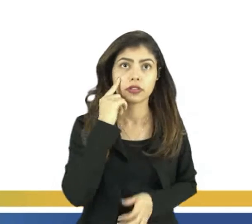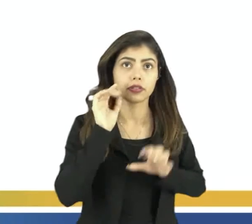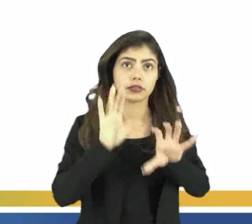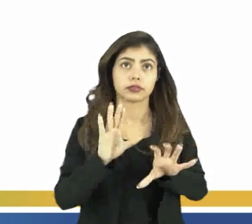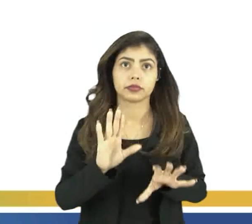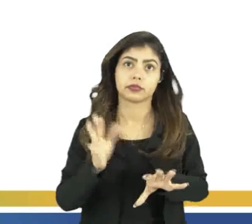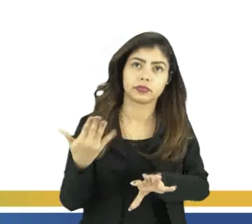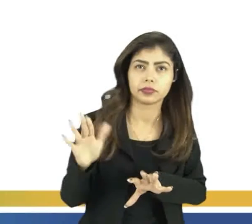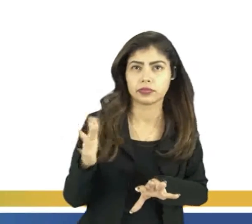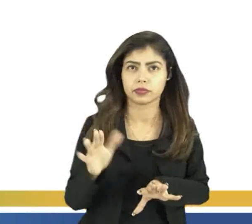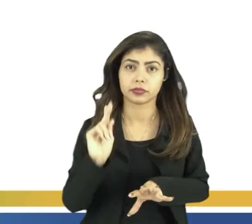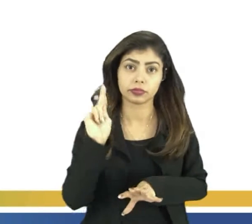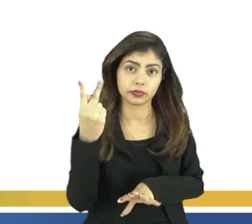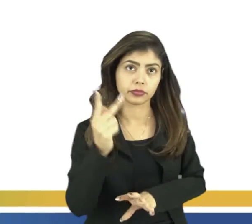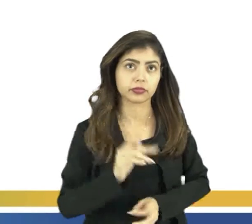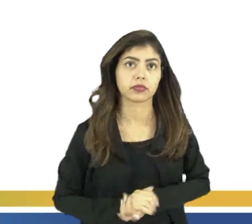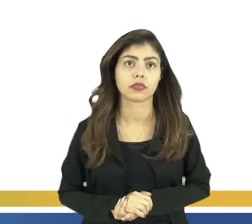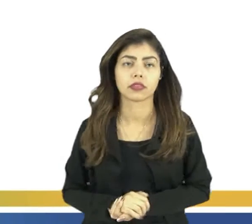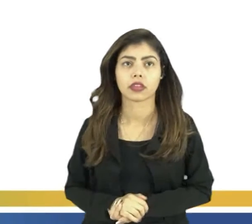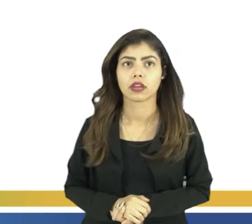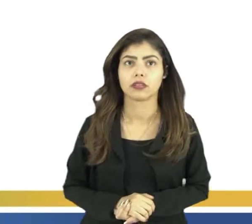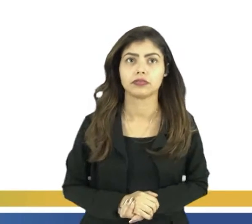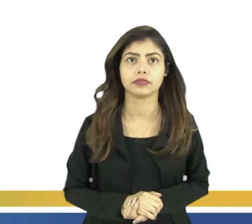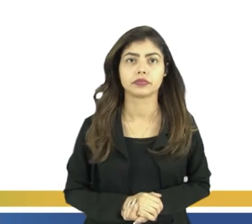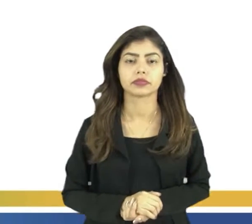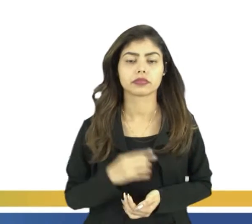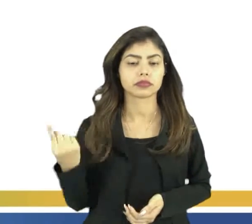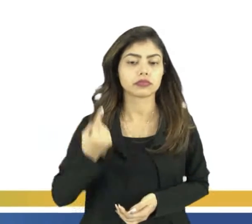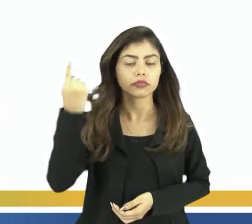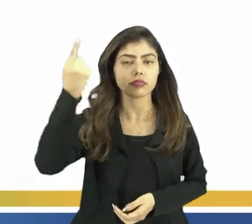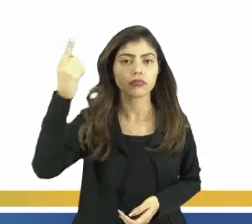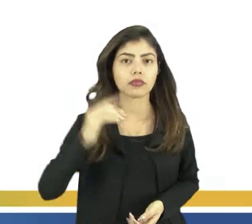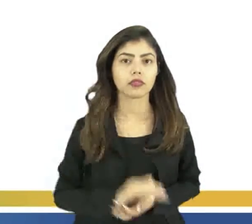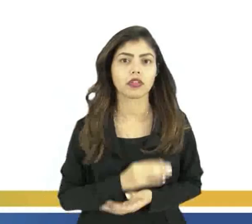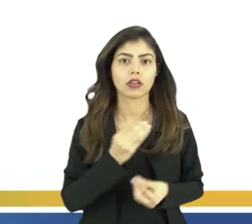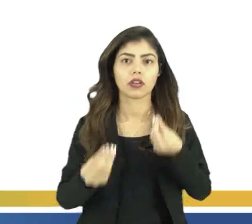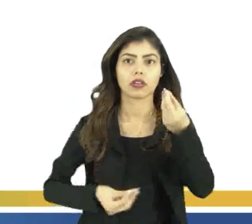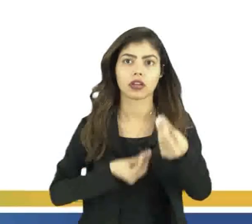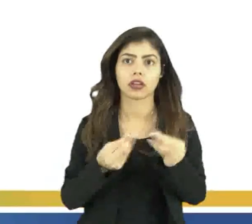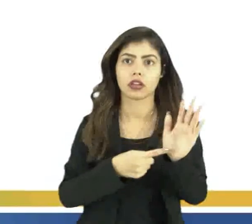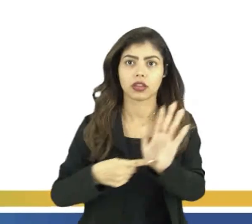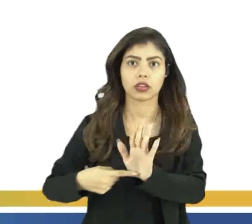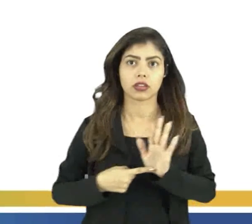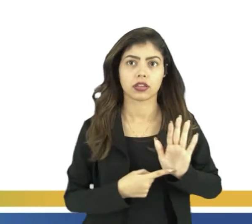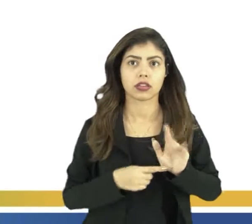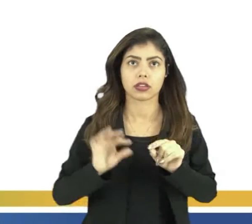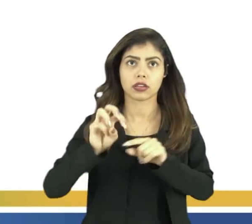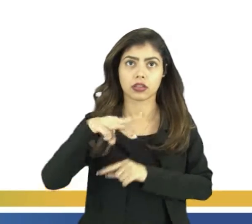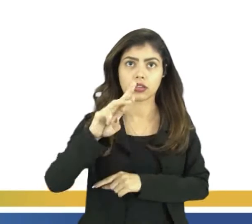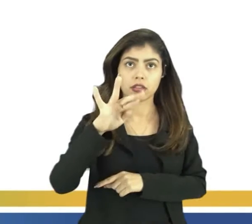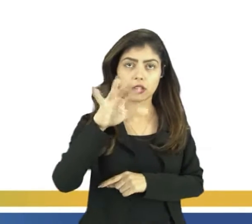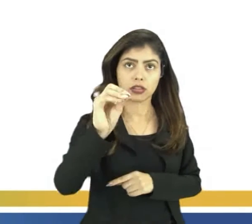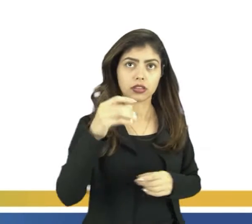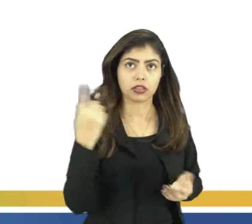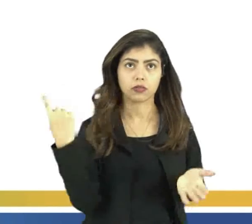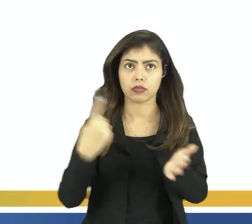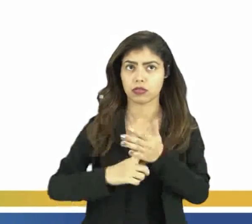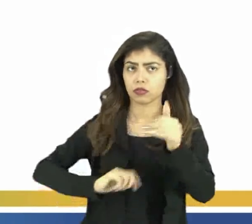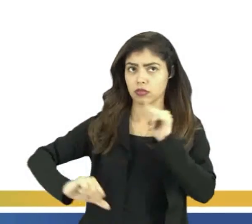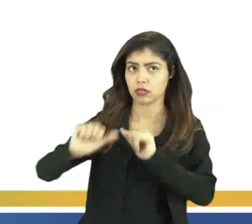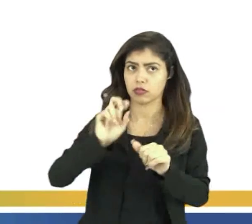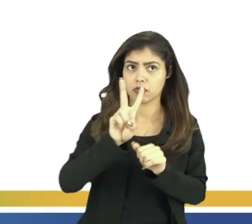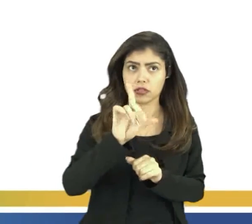considerar que a altura da piscina seja h, que representa a nossa altura. Como as dimensões estão em metros, vamos converter